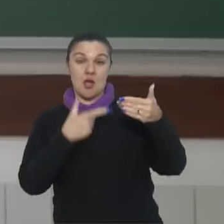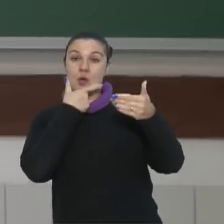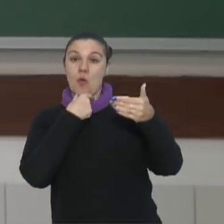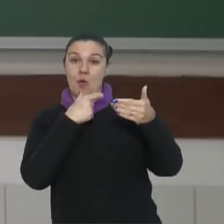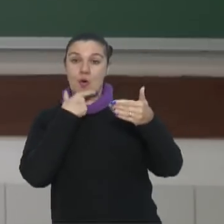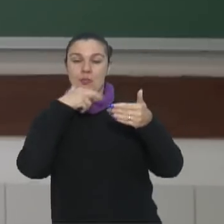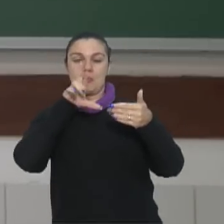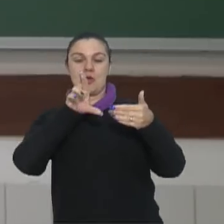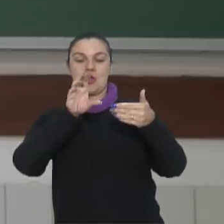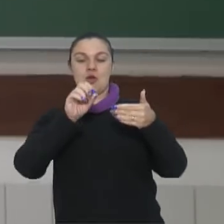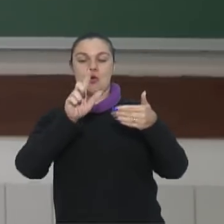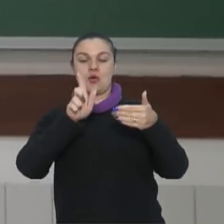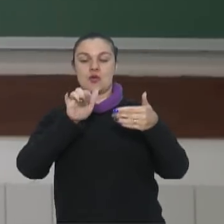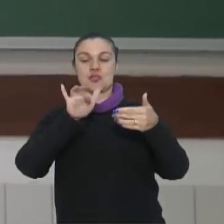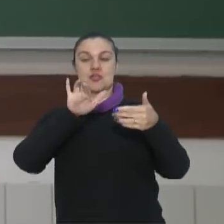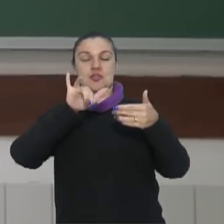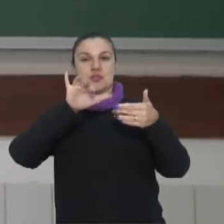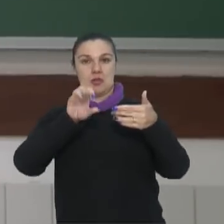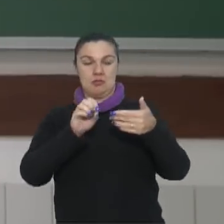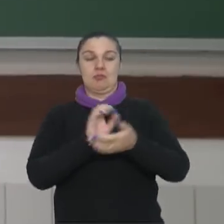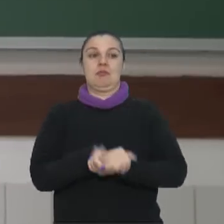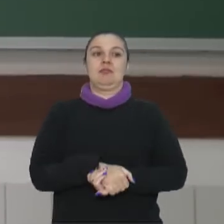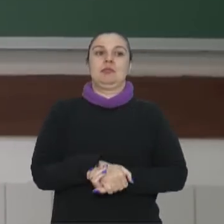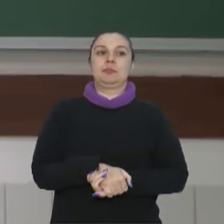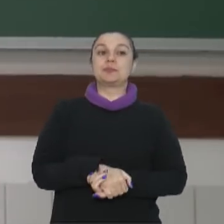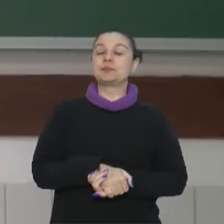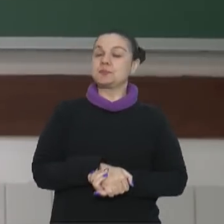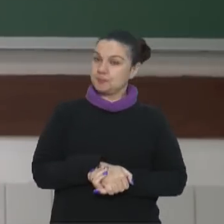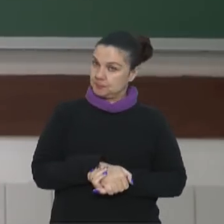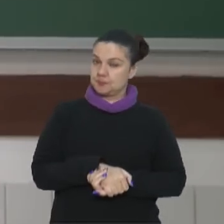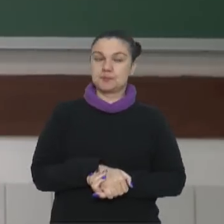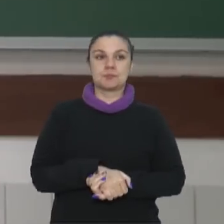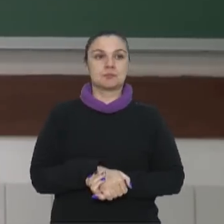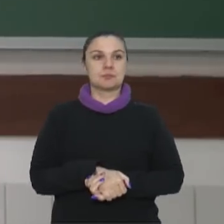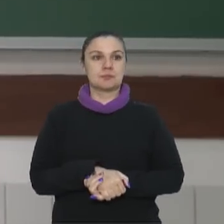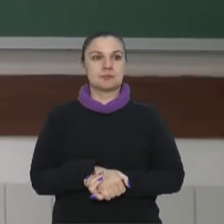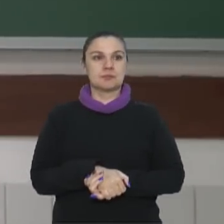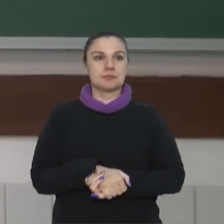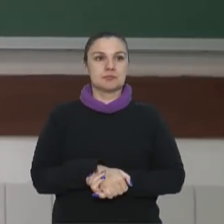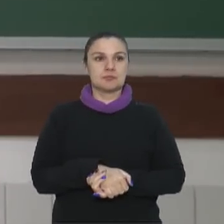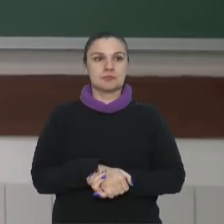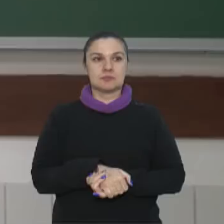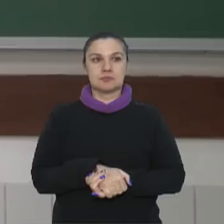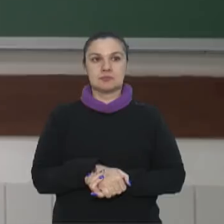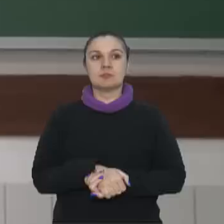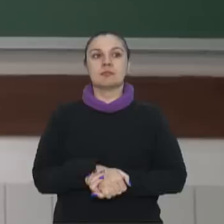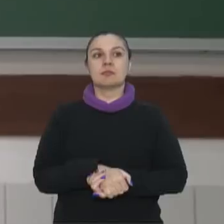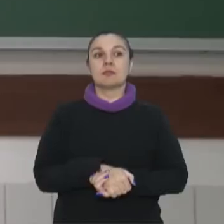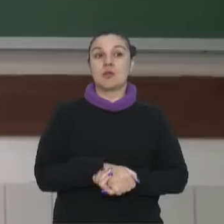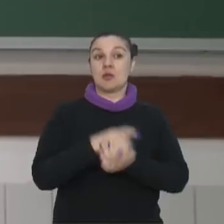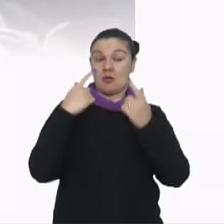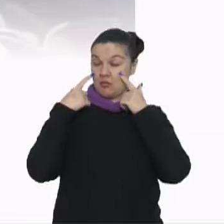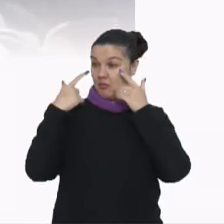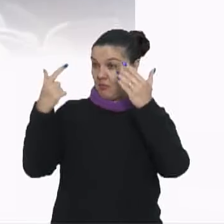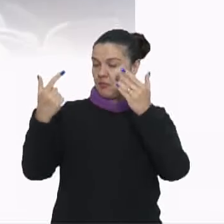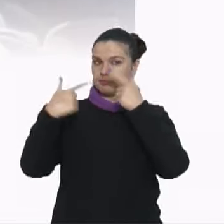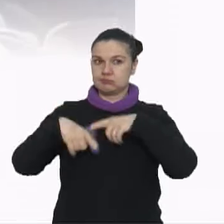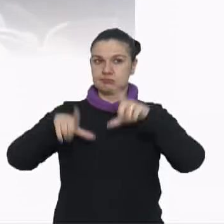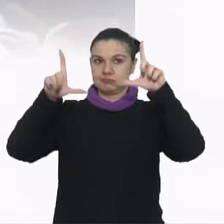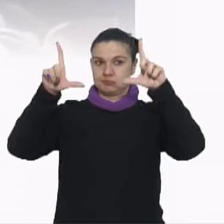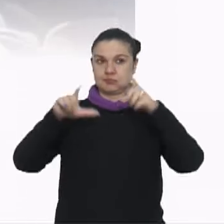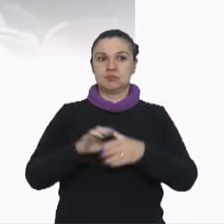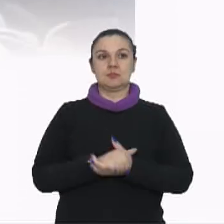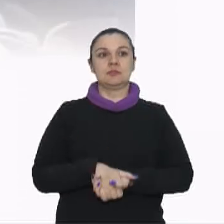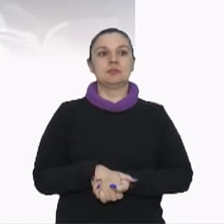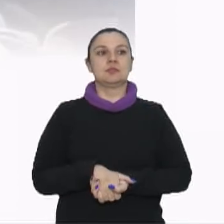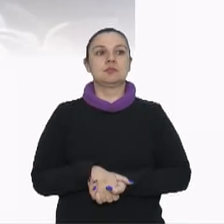artista plástico, que nós vamos ler aí um pouquinho sobre ele. Eu vou colocar para você agora, ali ó, para a gente ler